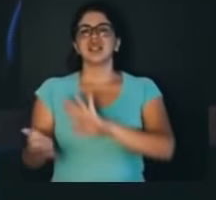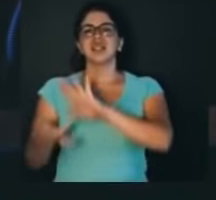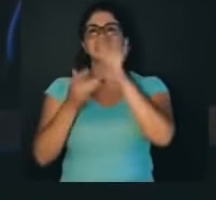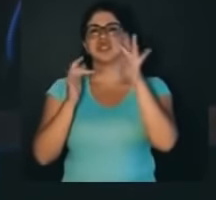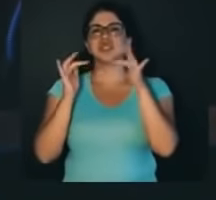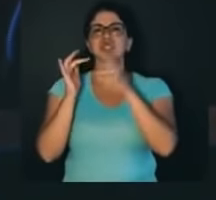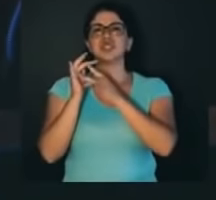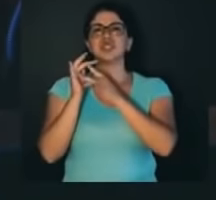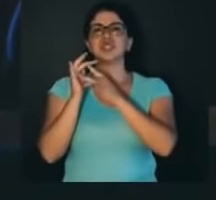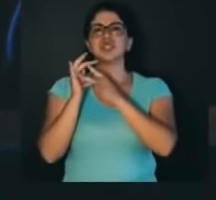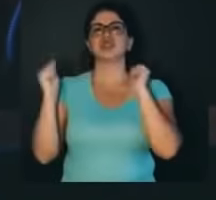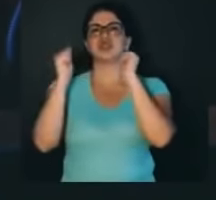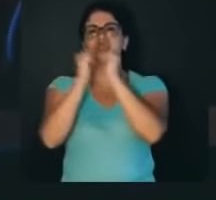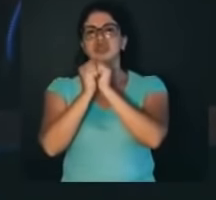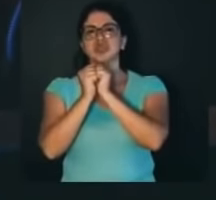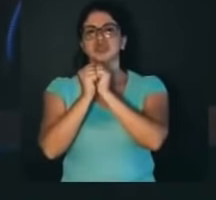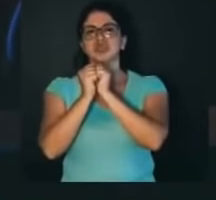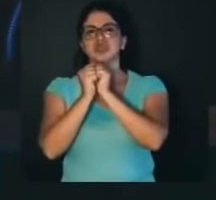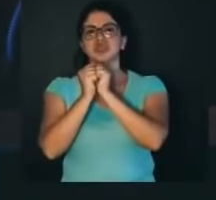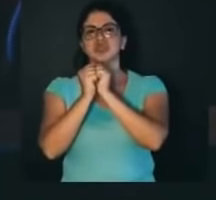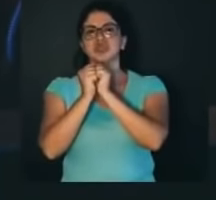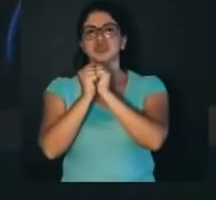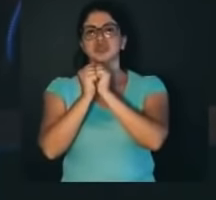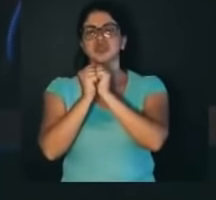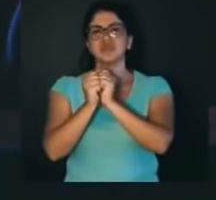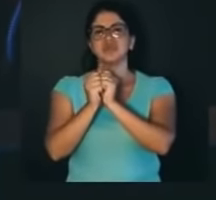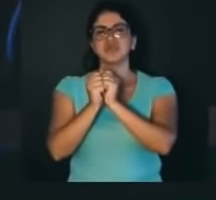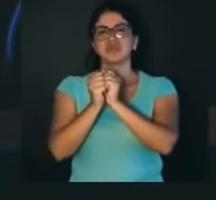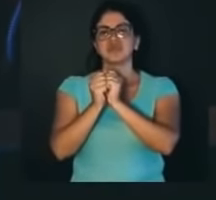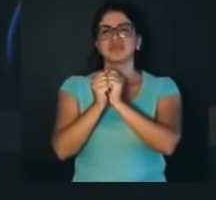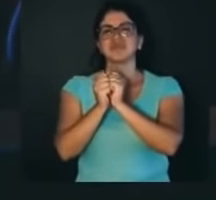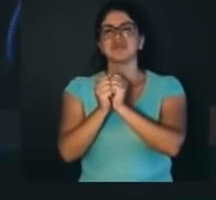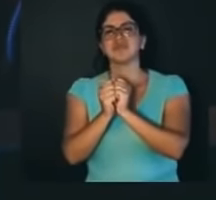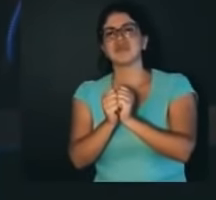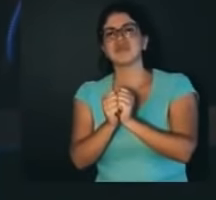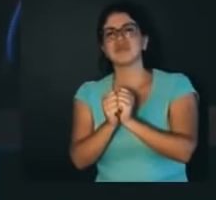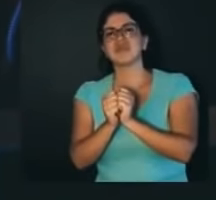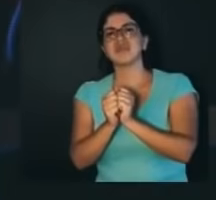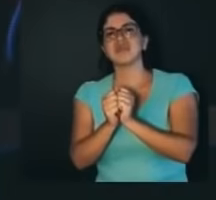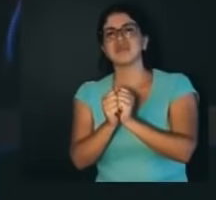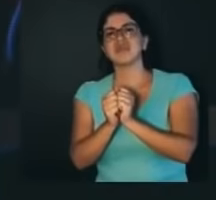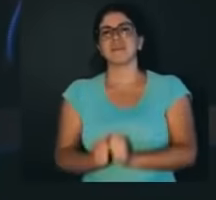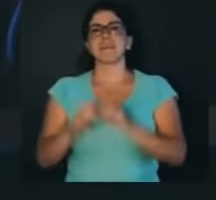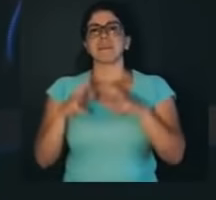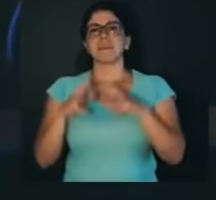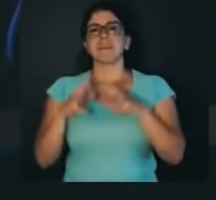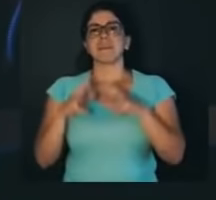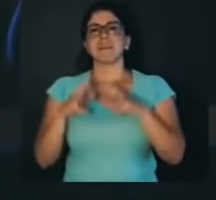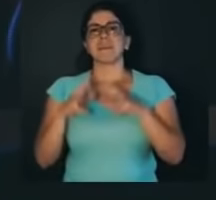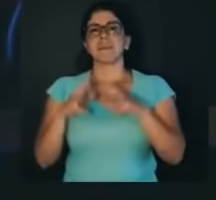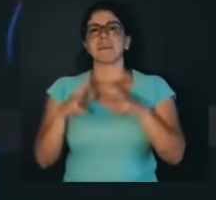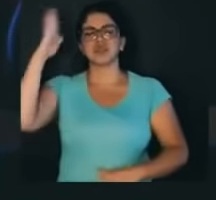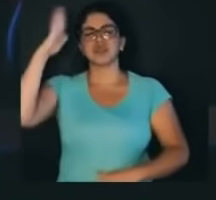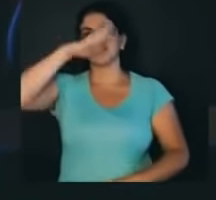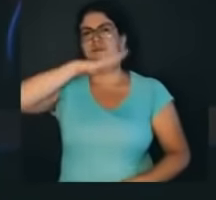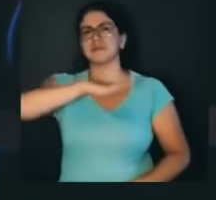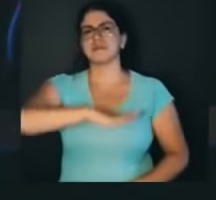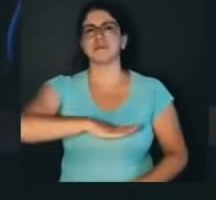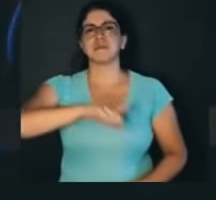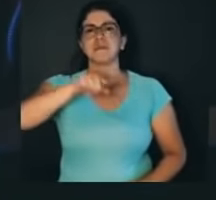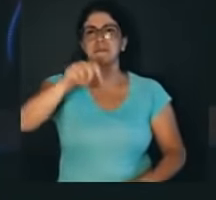possível que você quebre toda a maldição que foi declarada sobre a tua